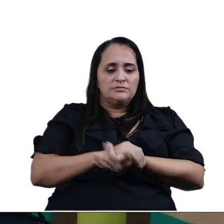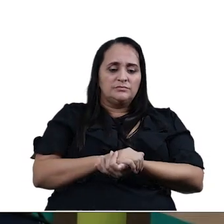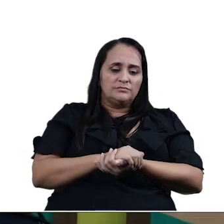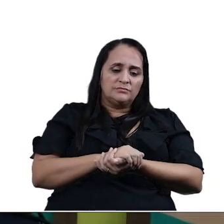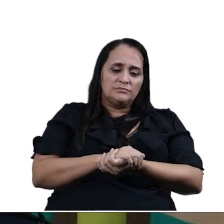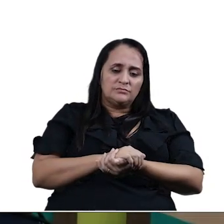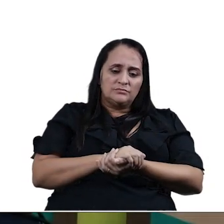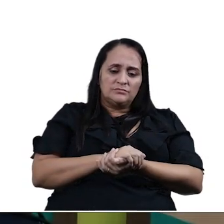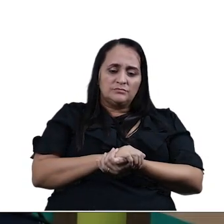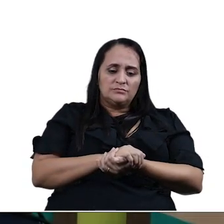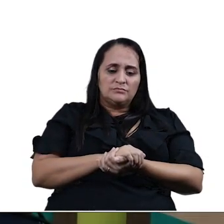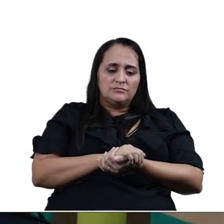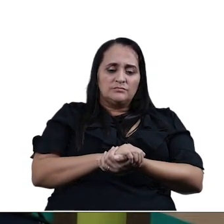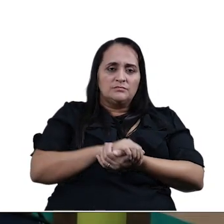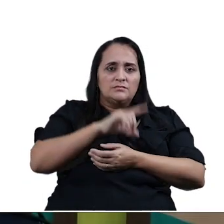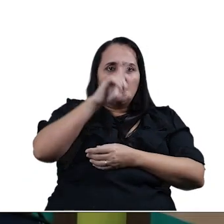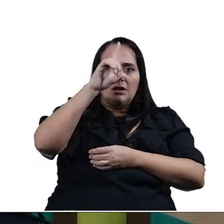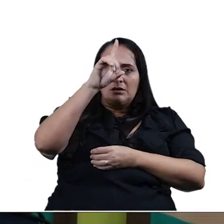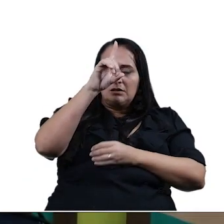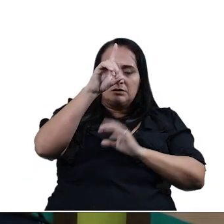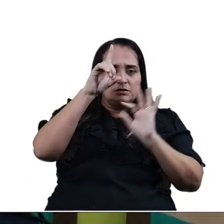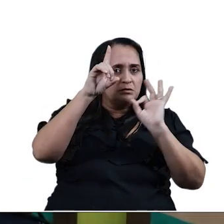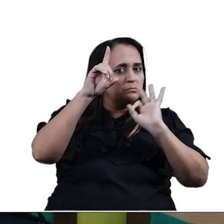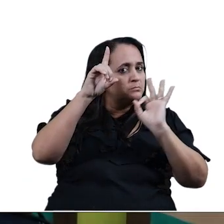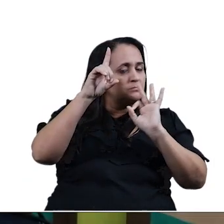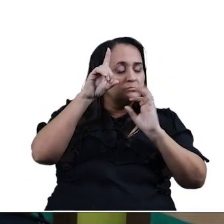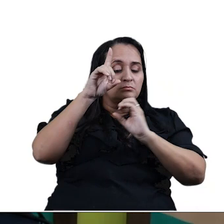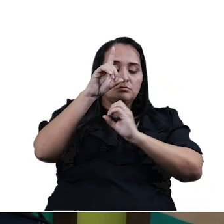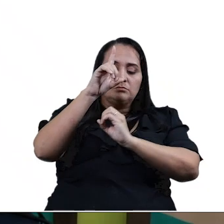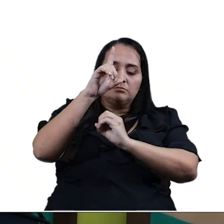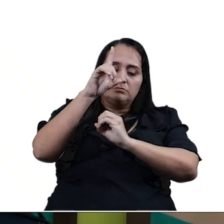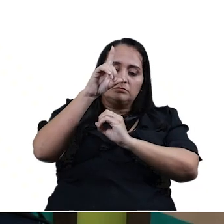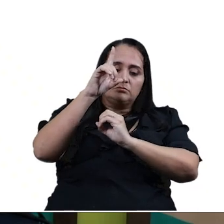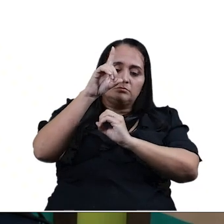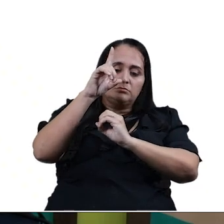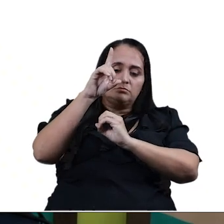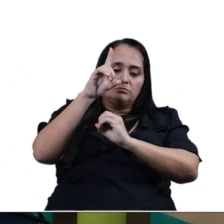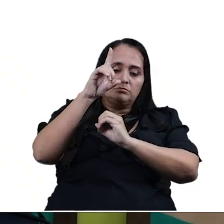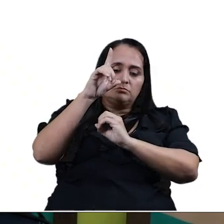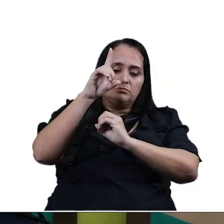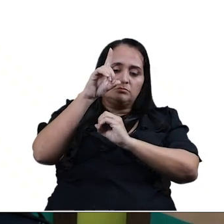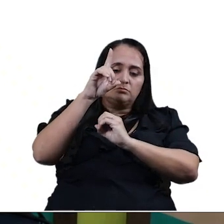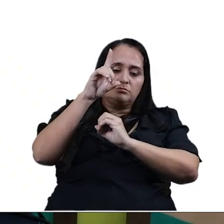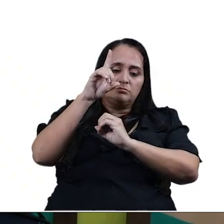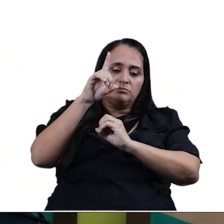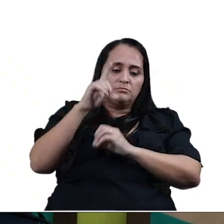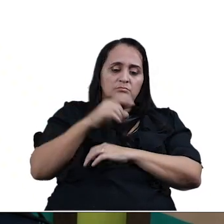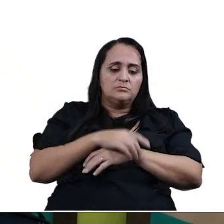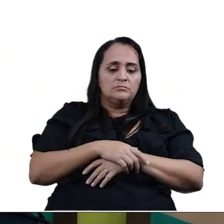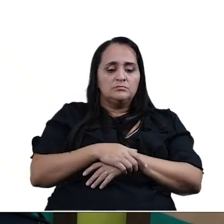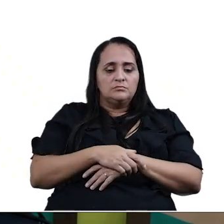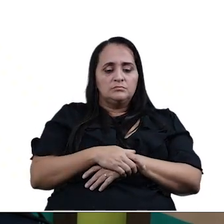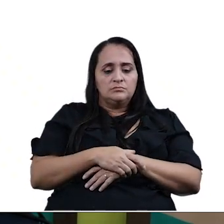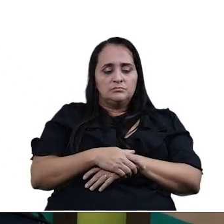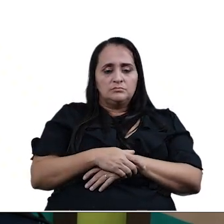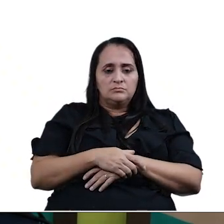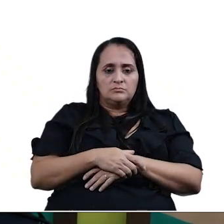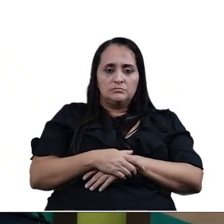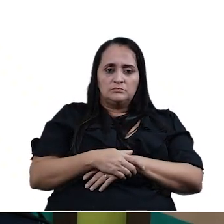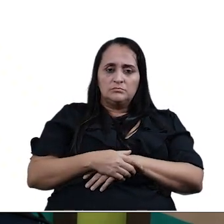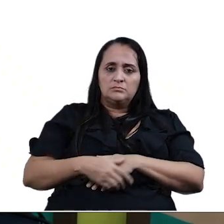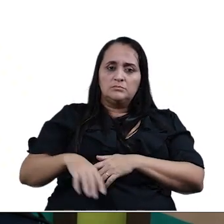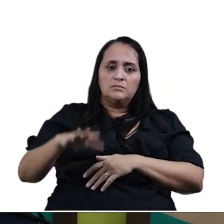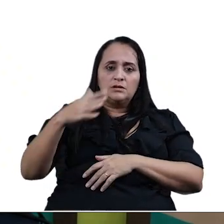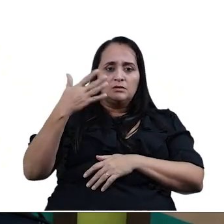Compreenderam? A dezena eu não falei, mas ela está representada aqui porque os 600, né, mais 3. Aí